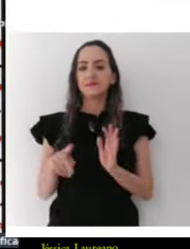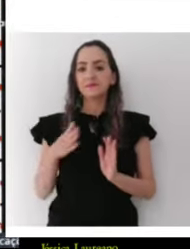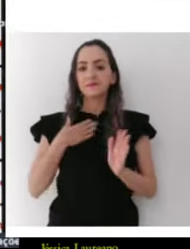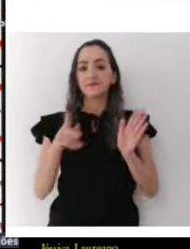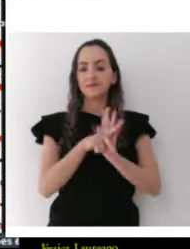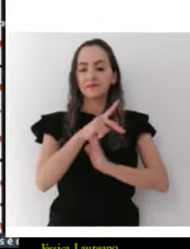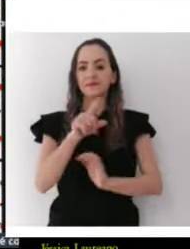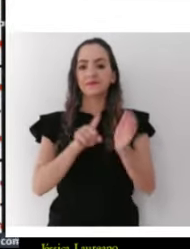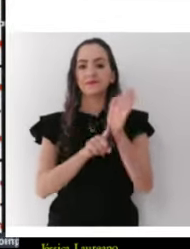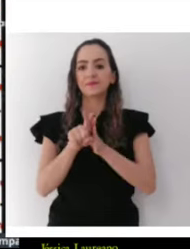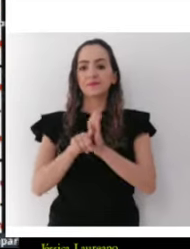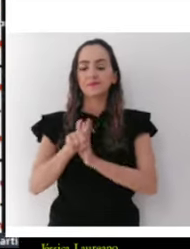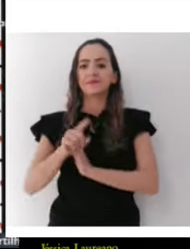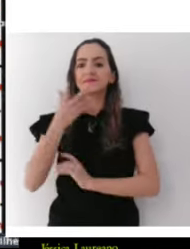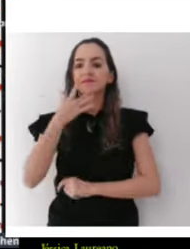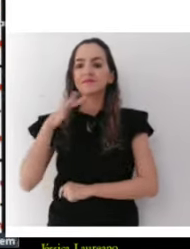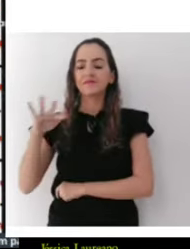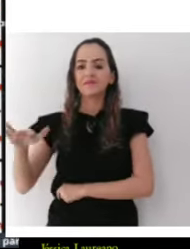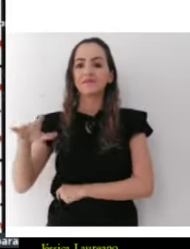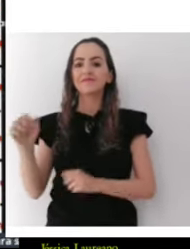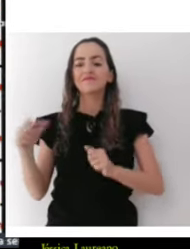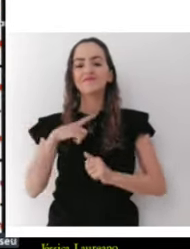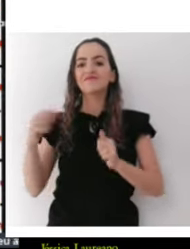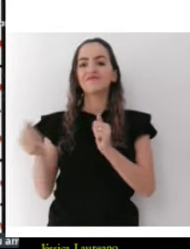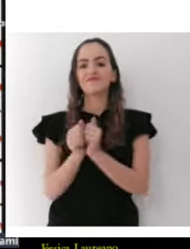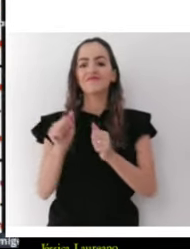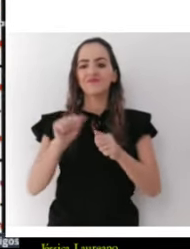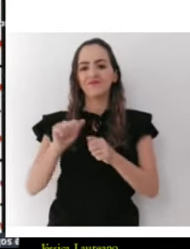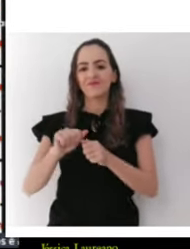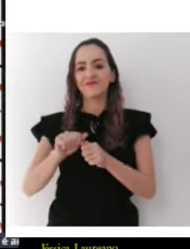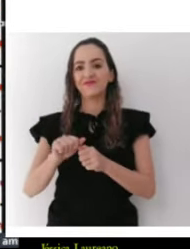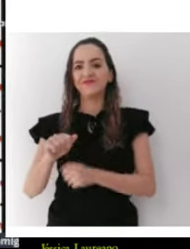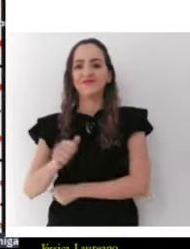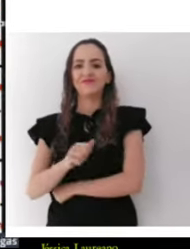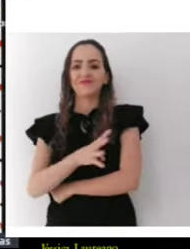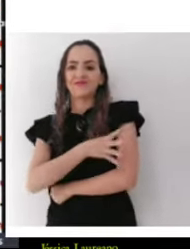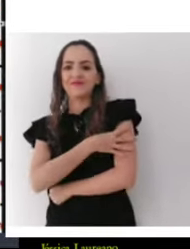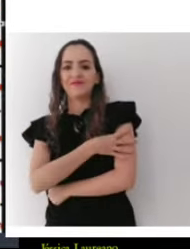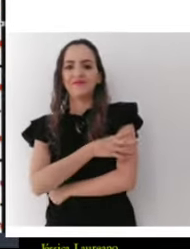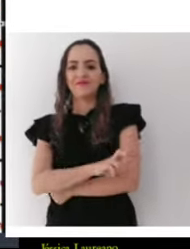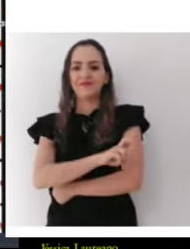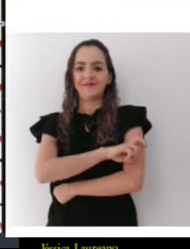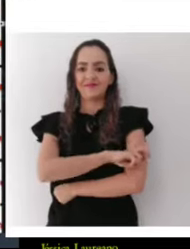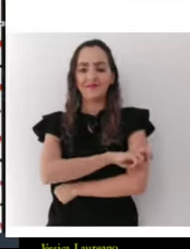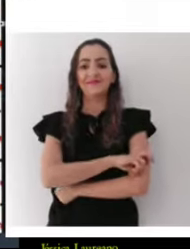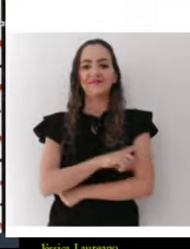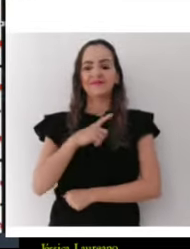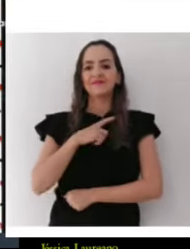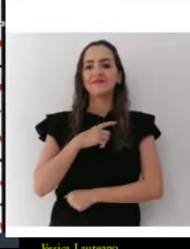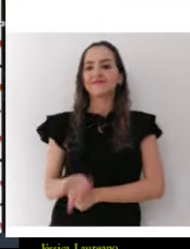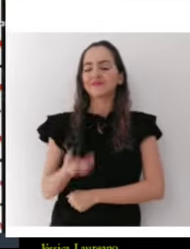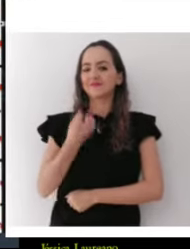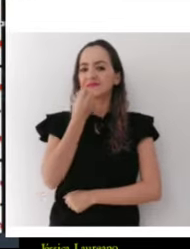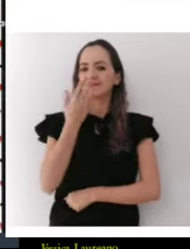ano participaram das oficinas comigo. Boa noite, Douglas. Boa